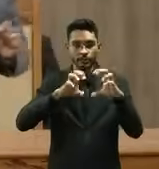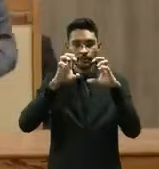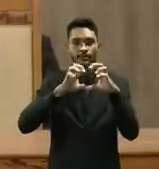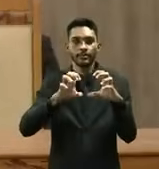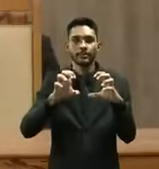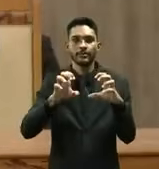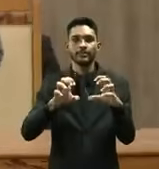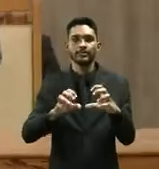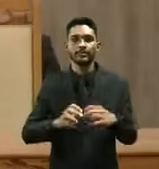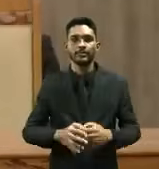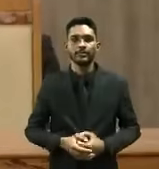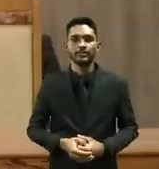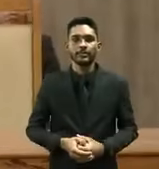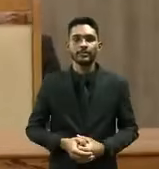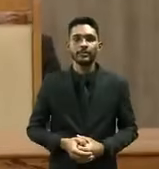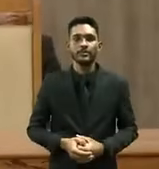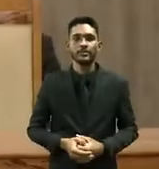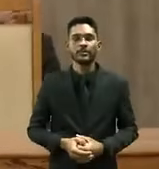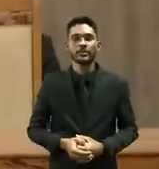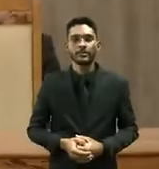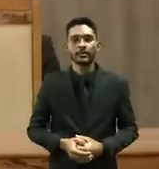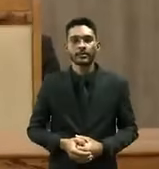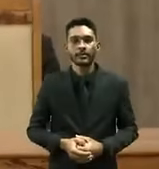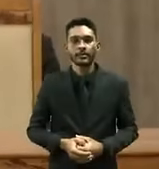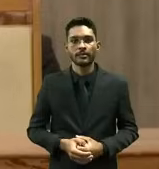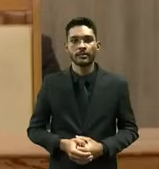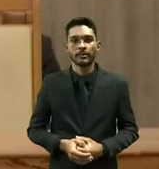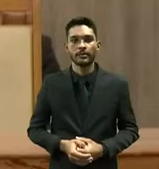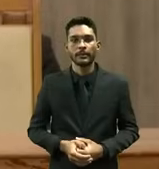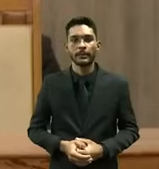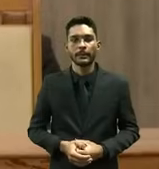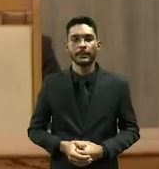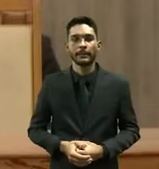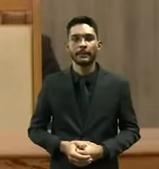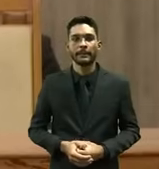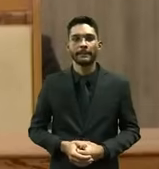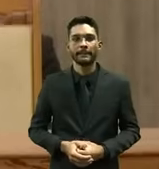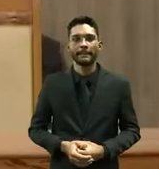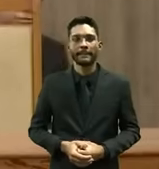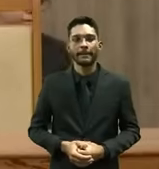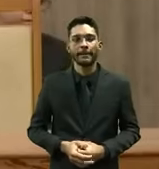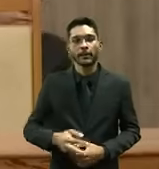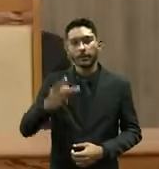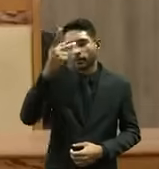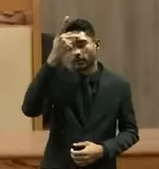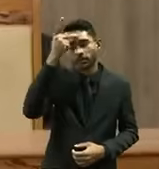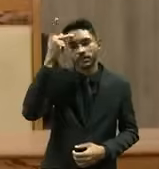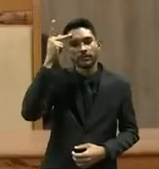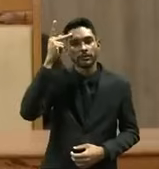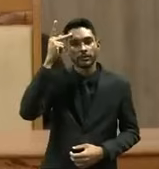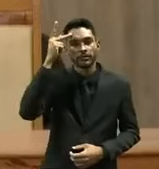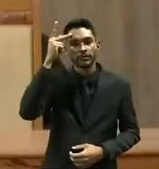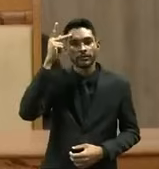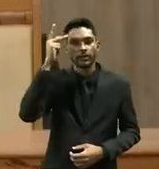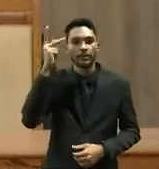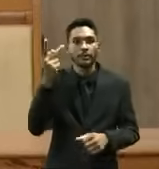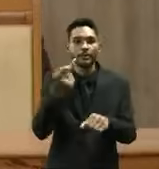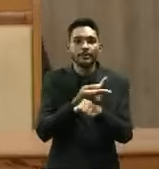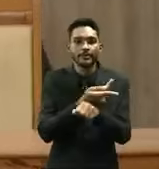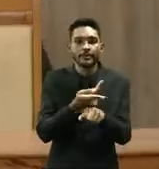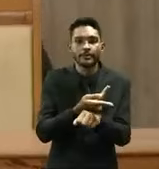pastor João é quando as pessoas não somente por causa de um ponto doutrinário procura